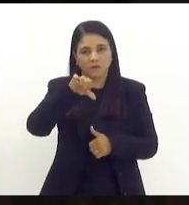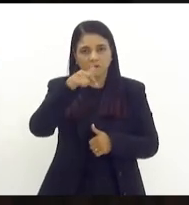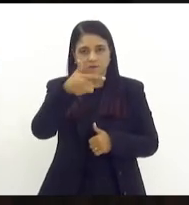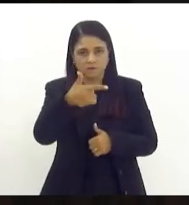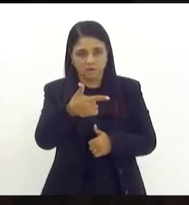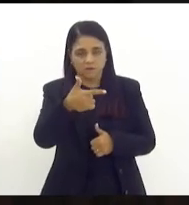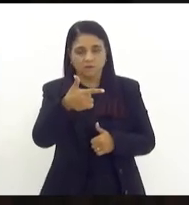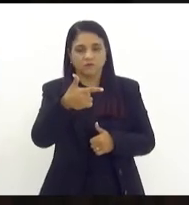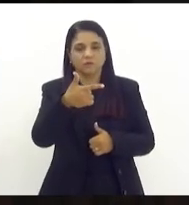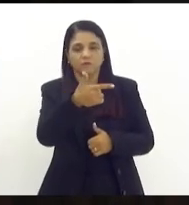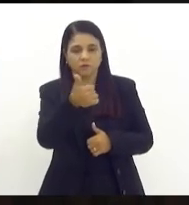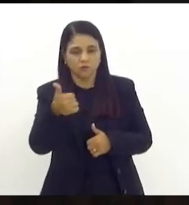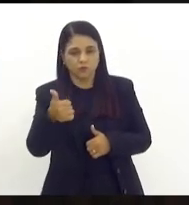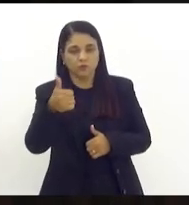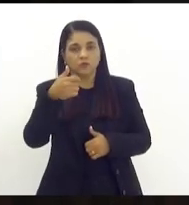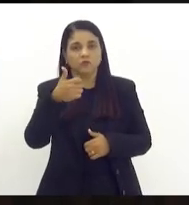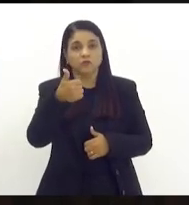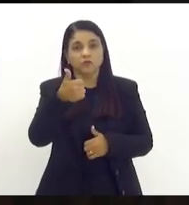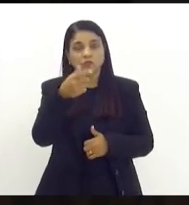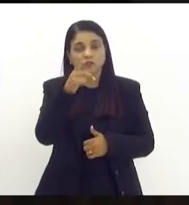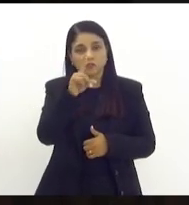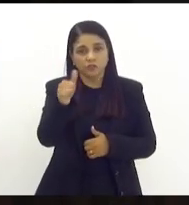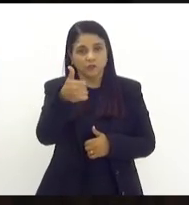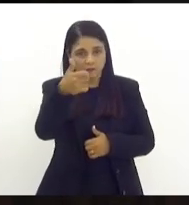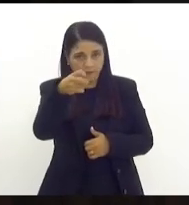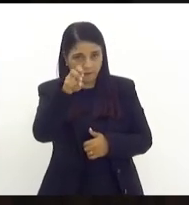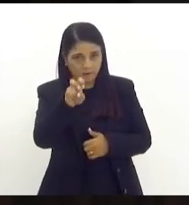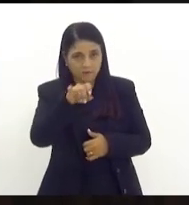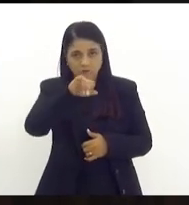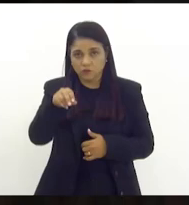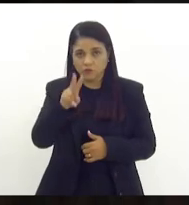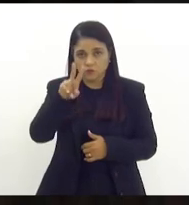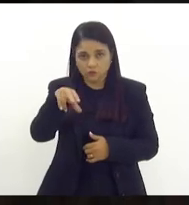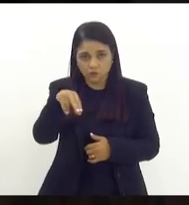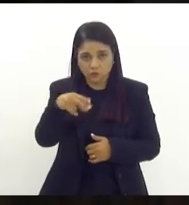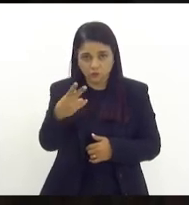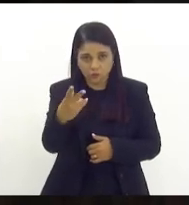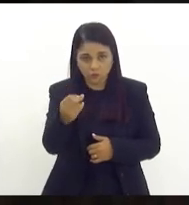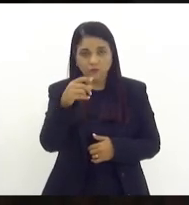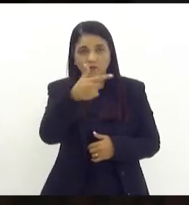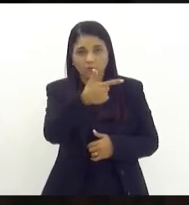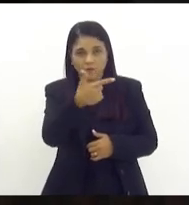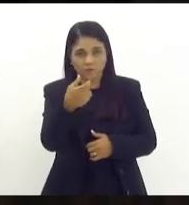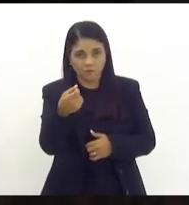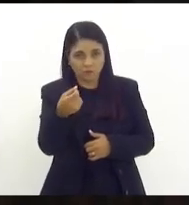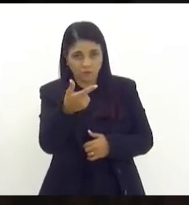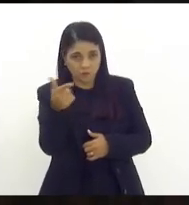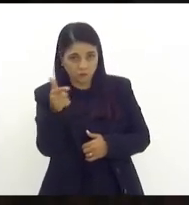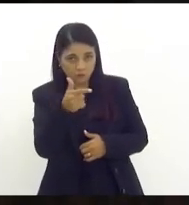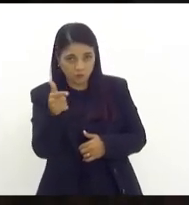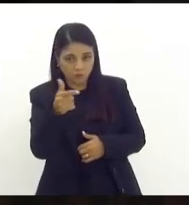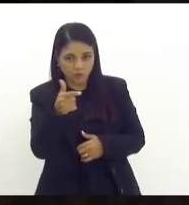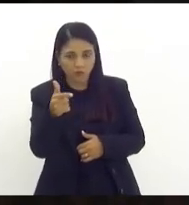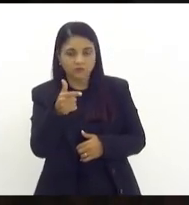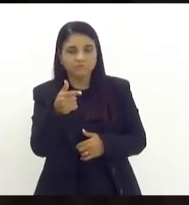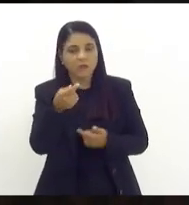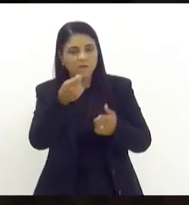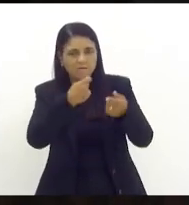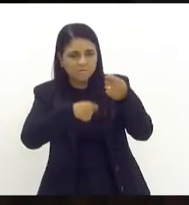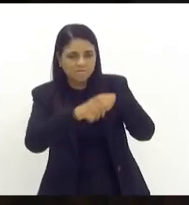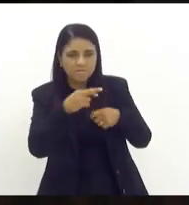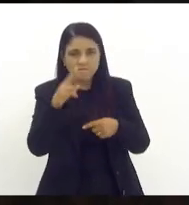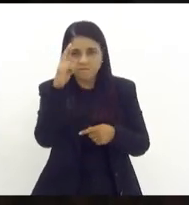9721 de 15 de junho de 2022 que Restitui o benefício fiscal